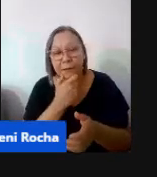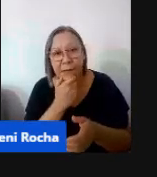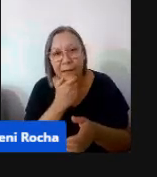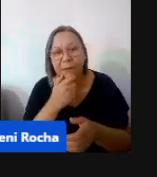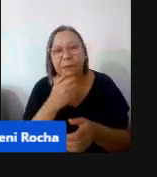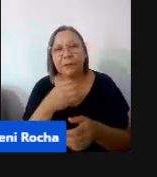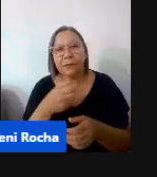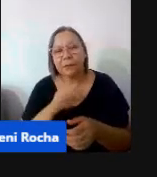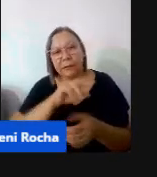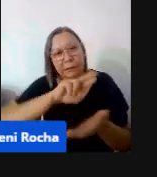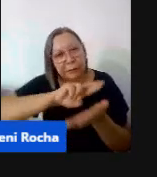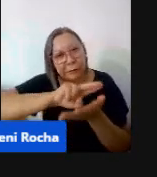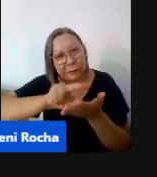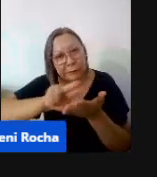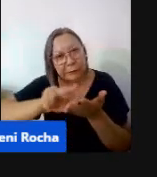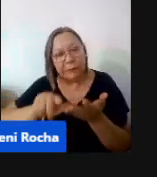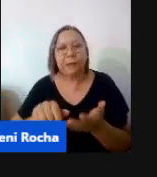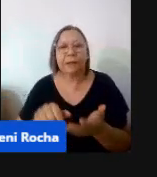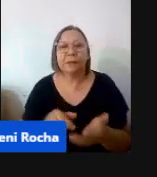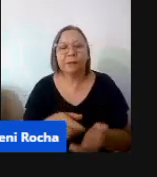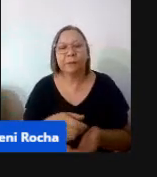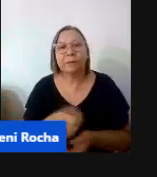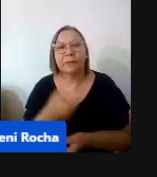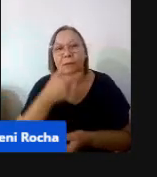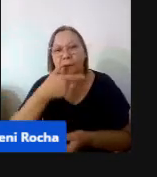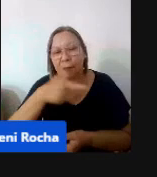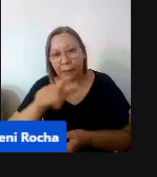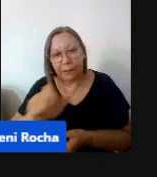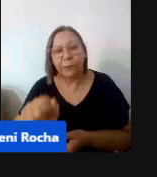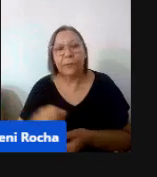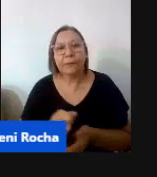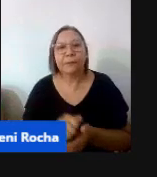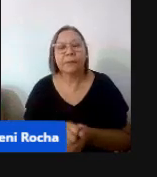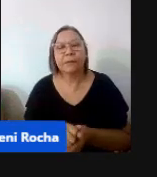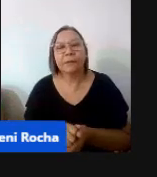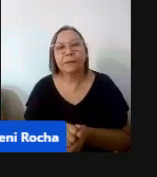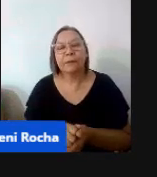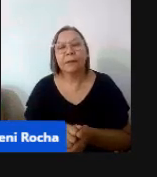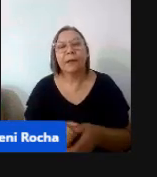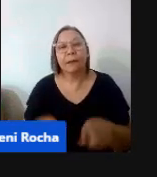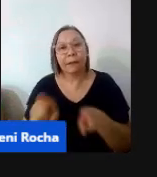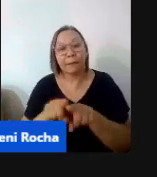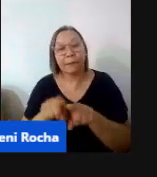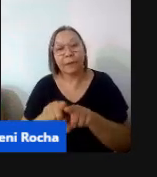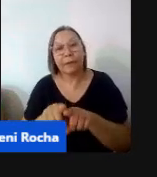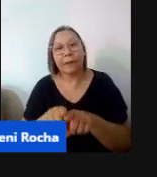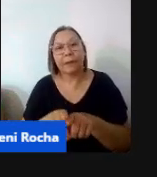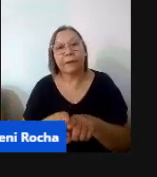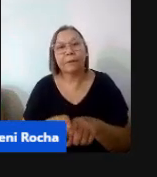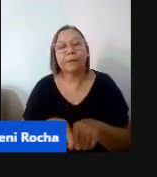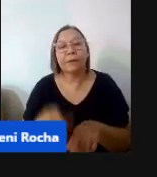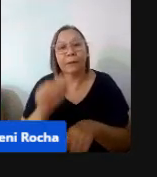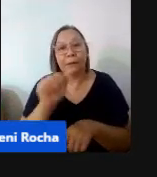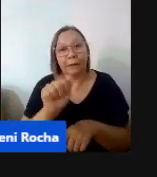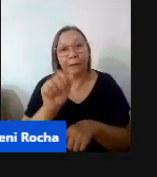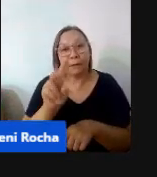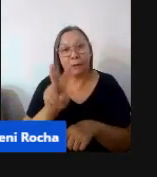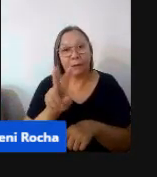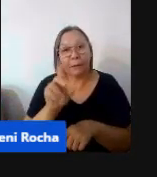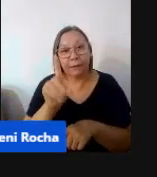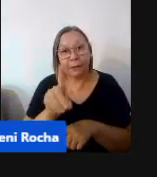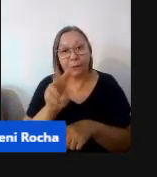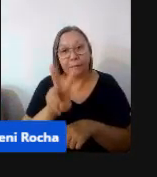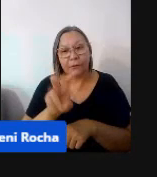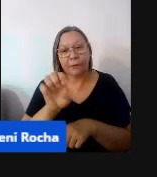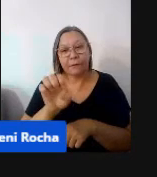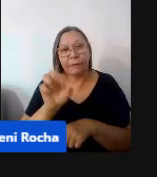ali. E nessa abordagem de advérbios de frequência, vocês podem ver a primeira imagem